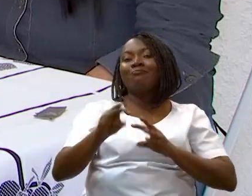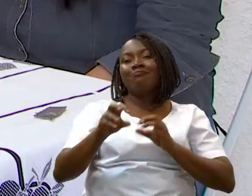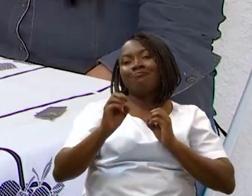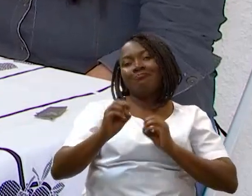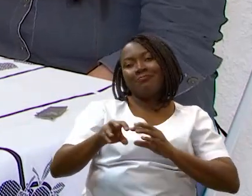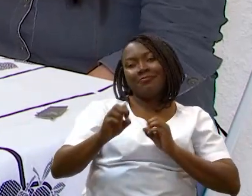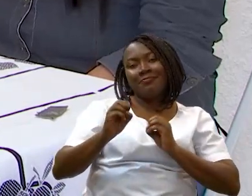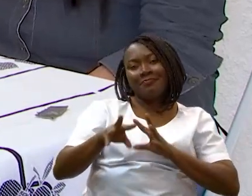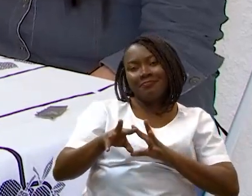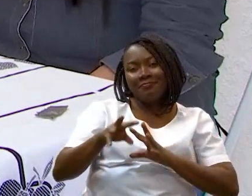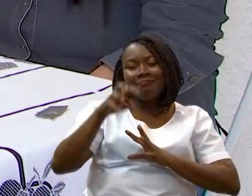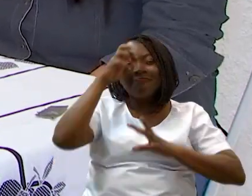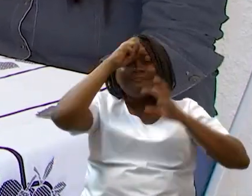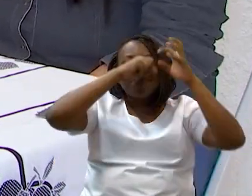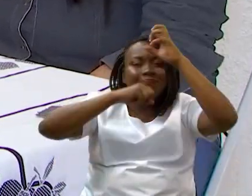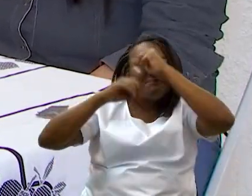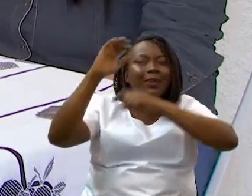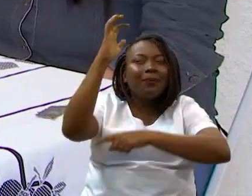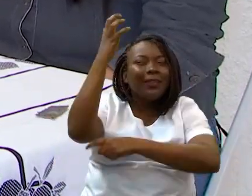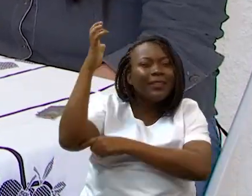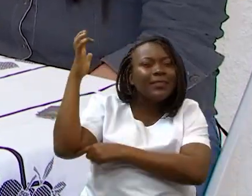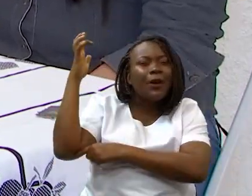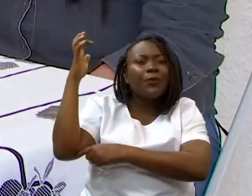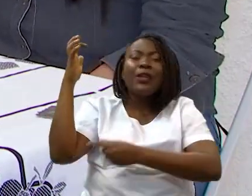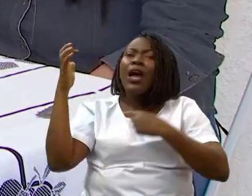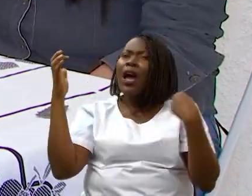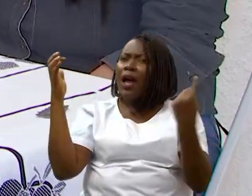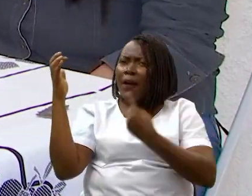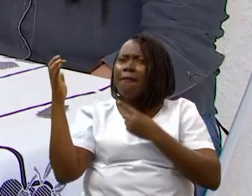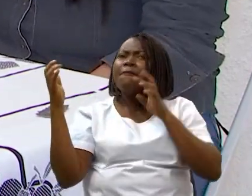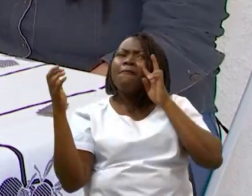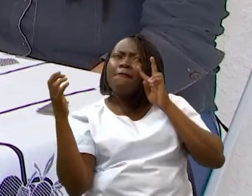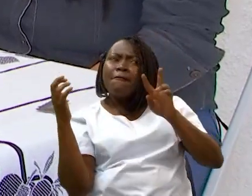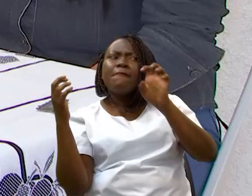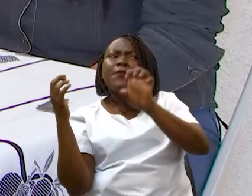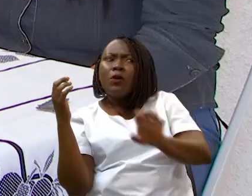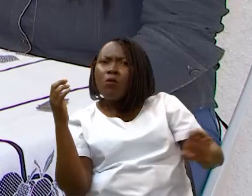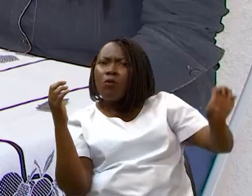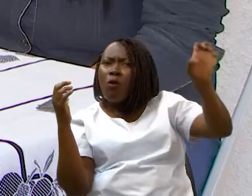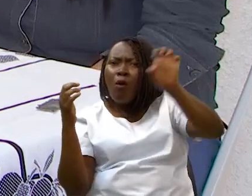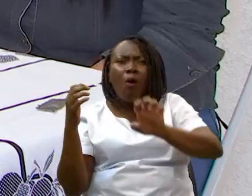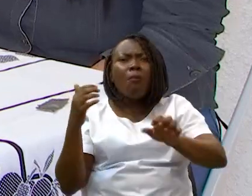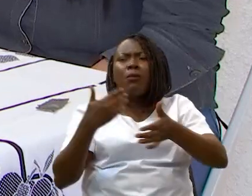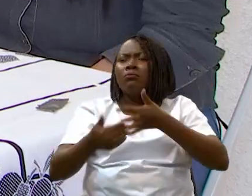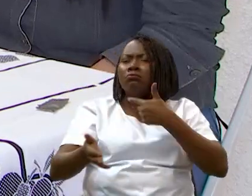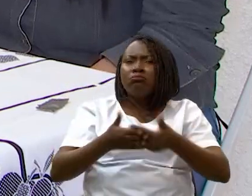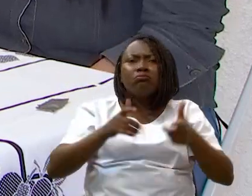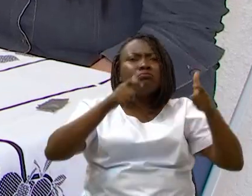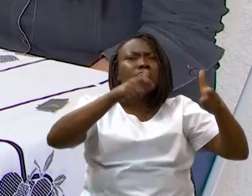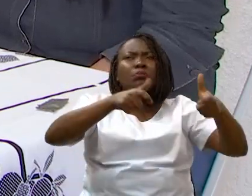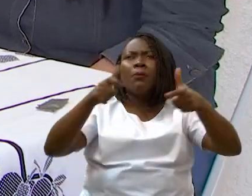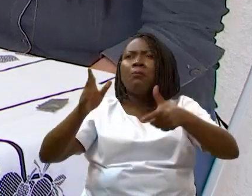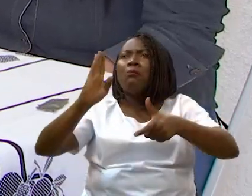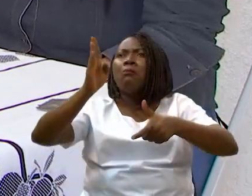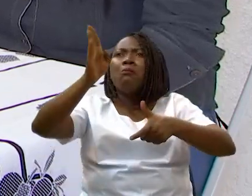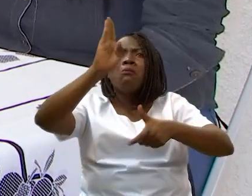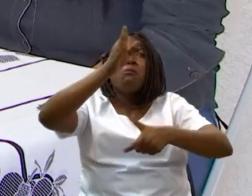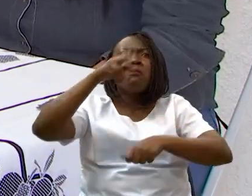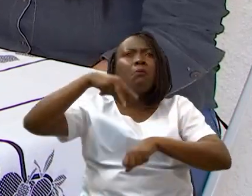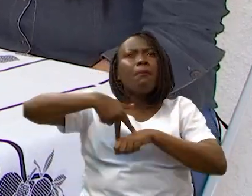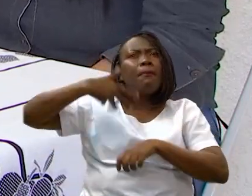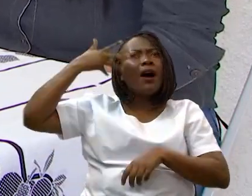educação ambiental. E isso é uma coisa que a gente vê na Europa, onde a gente vai